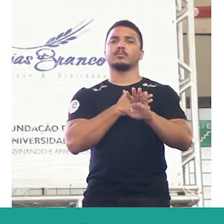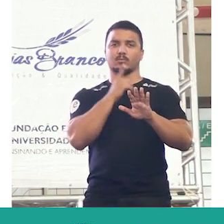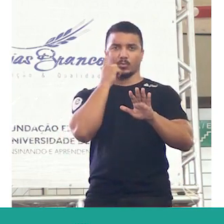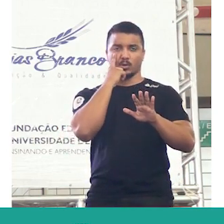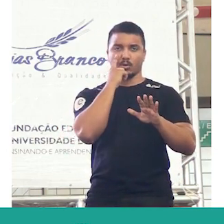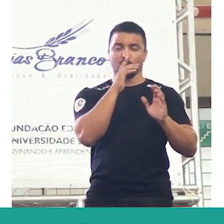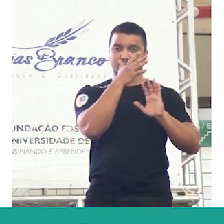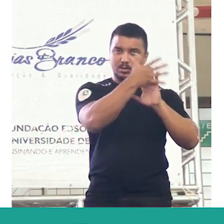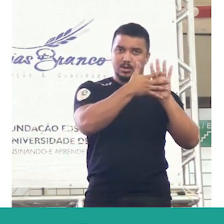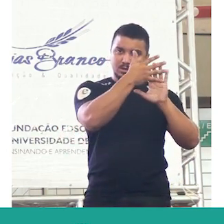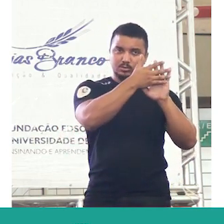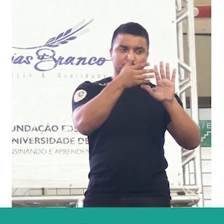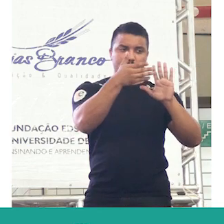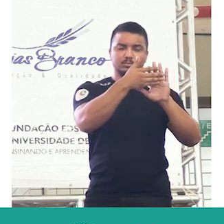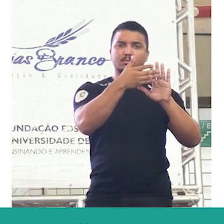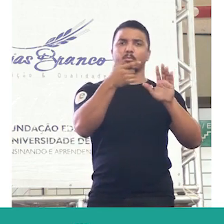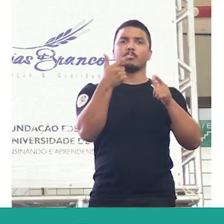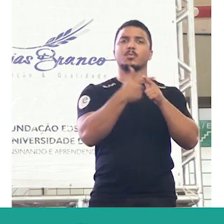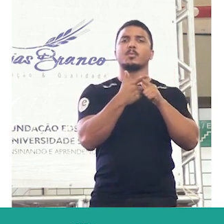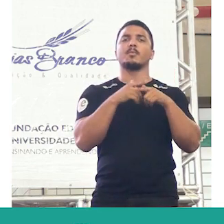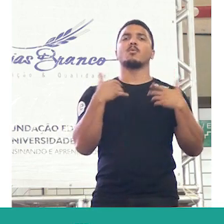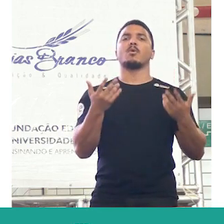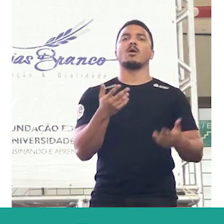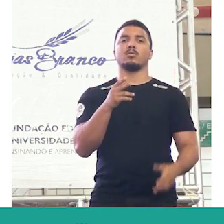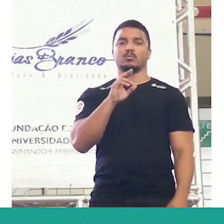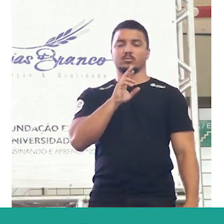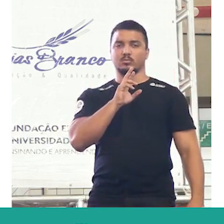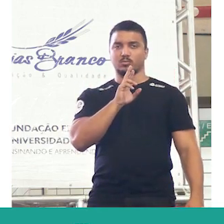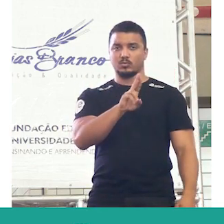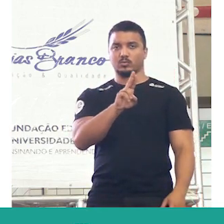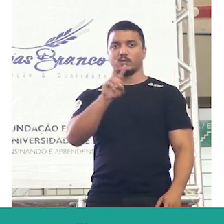que está no texto? O que é que prejudica? O que é?